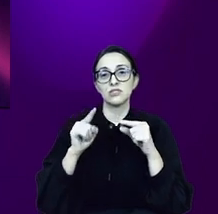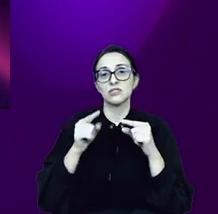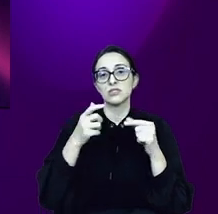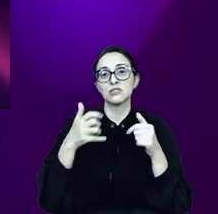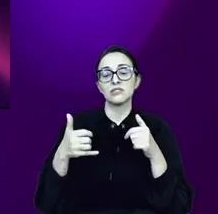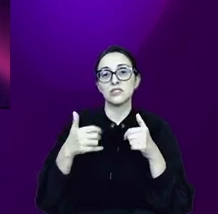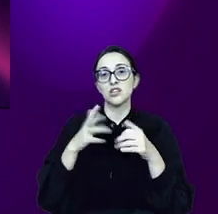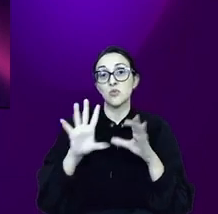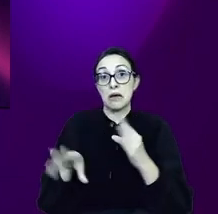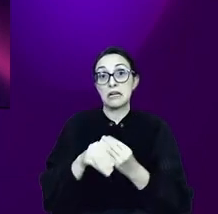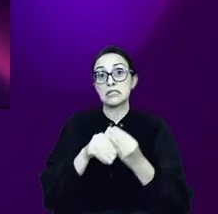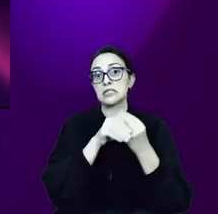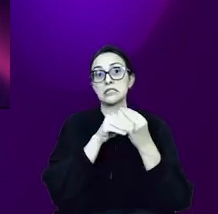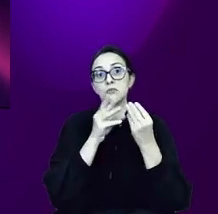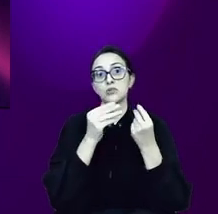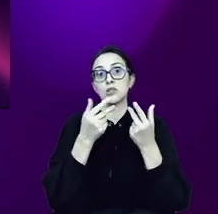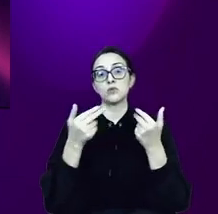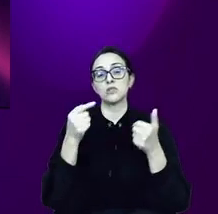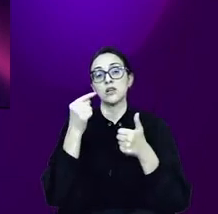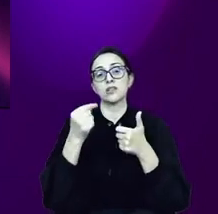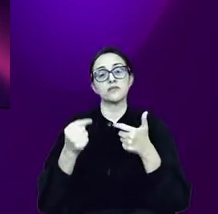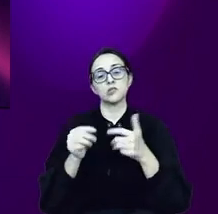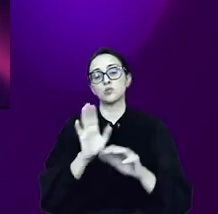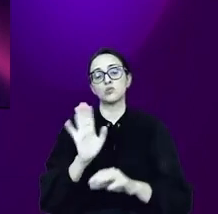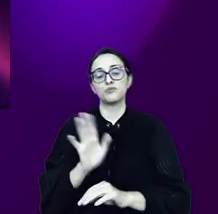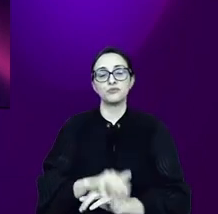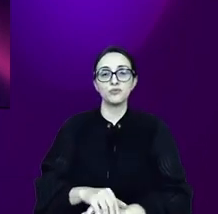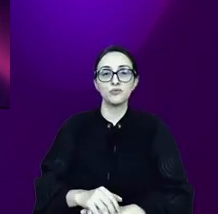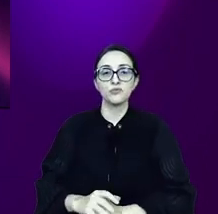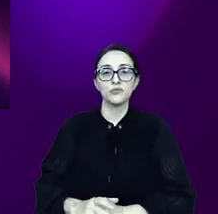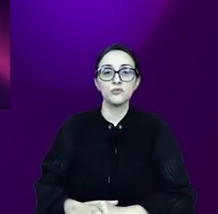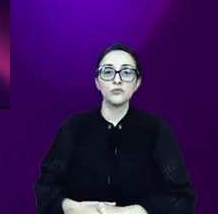não acrescenta tanto na classificação dos tumores.